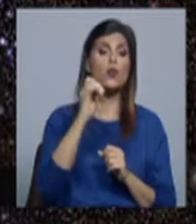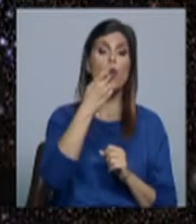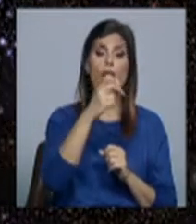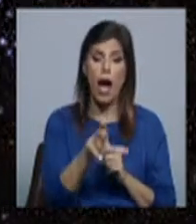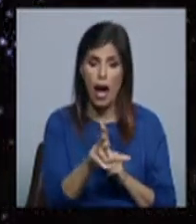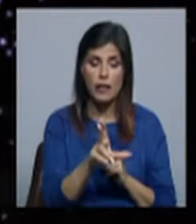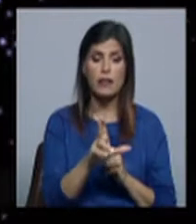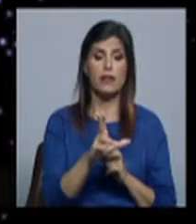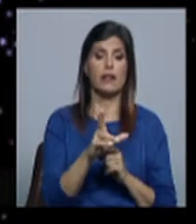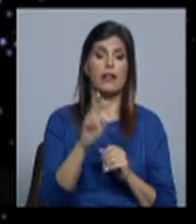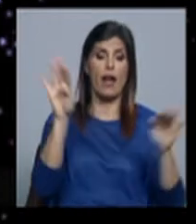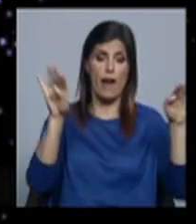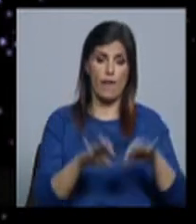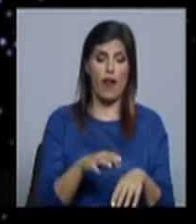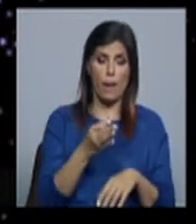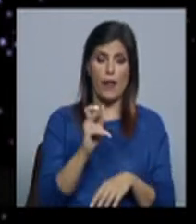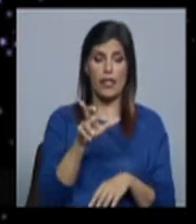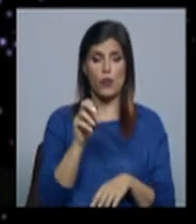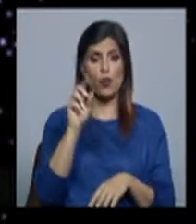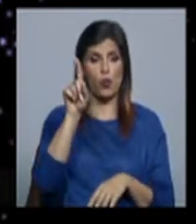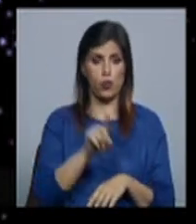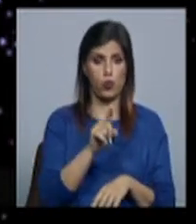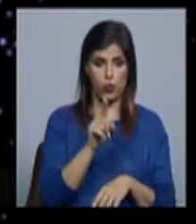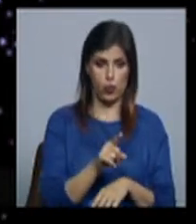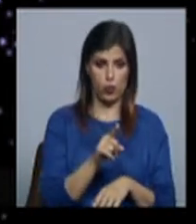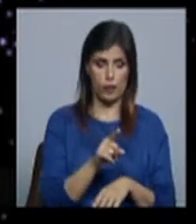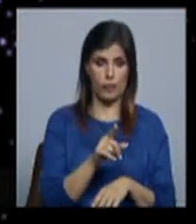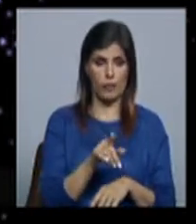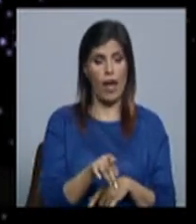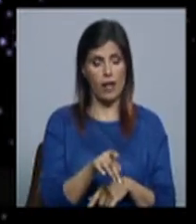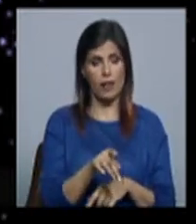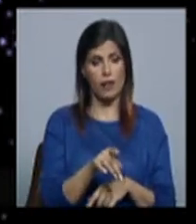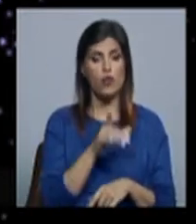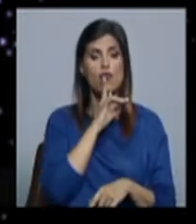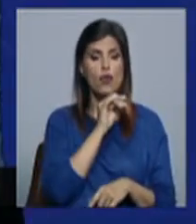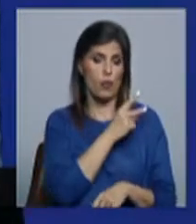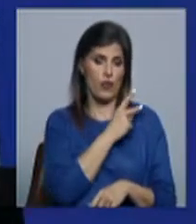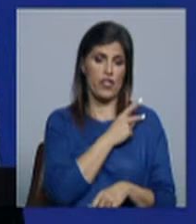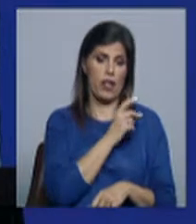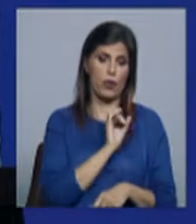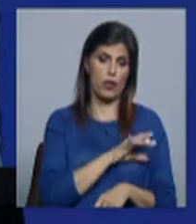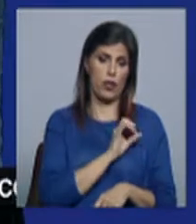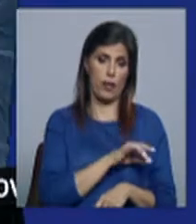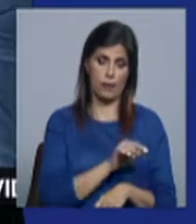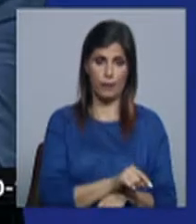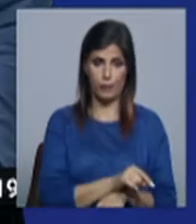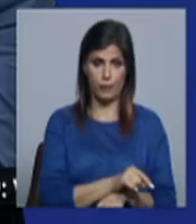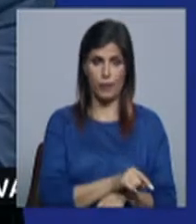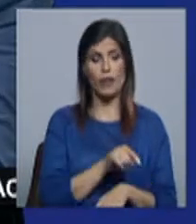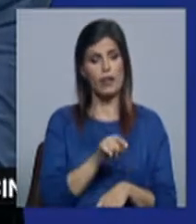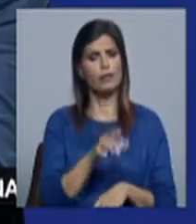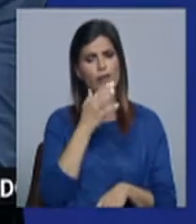chama-se Valparaíso 1. Valparaíso é o nome da Universidade do Chile. Isto é extraordinário porque é